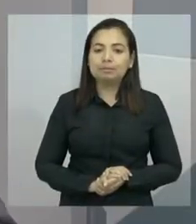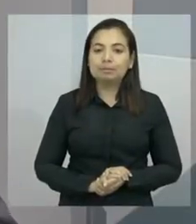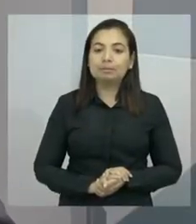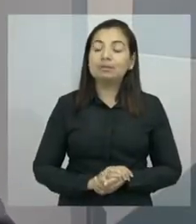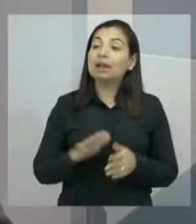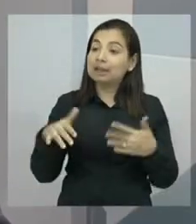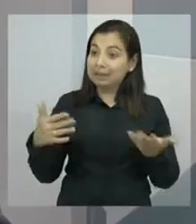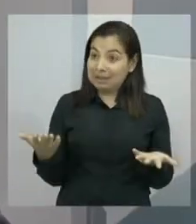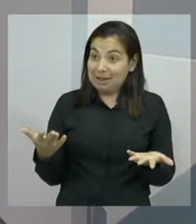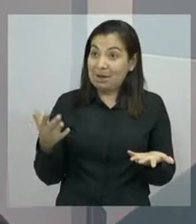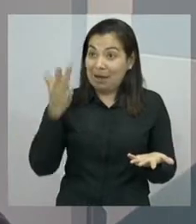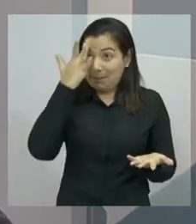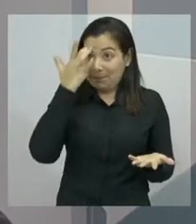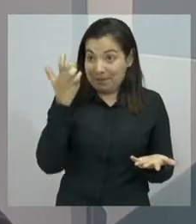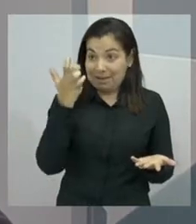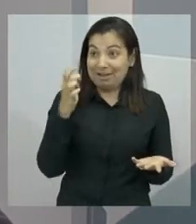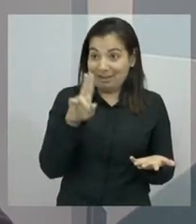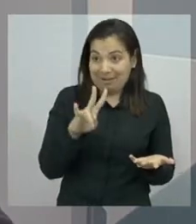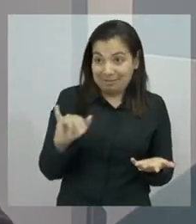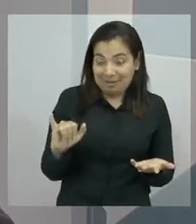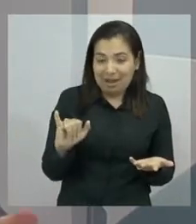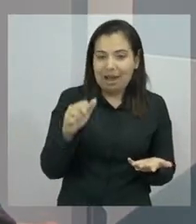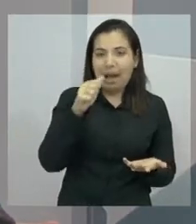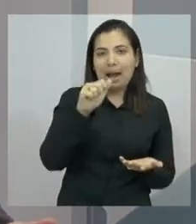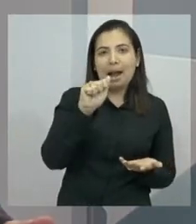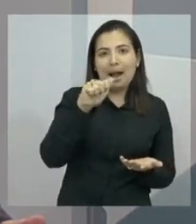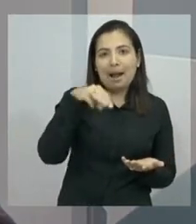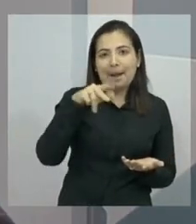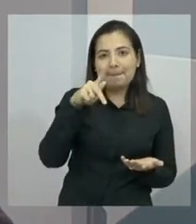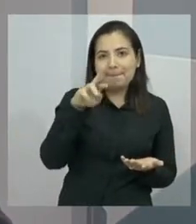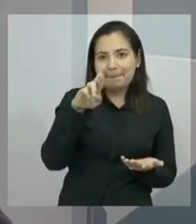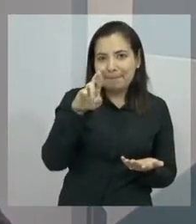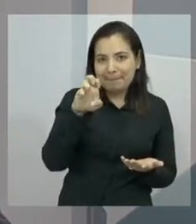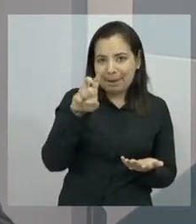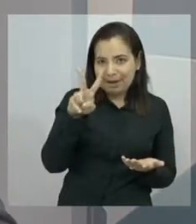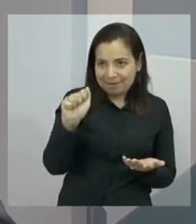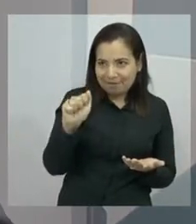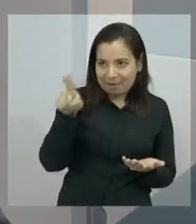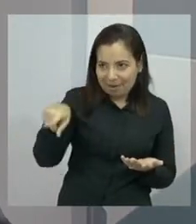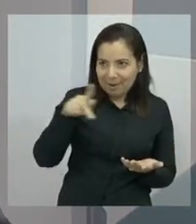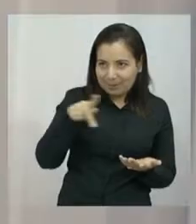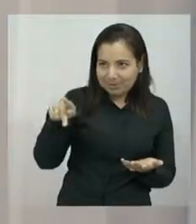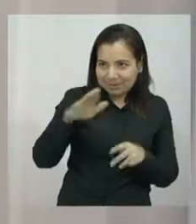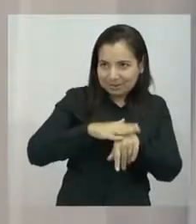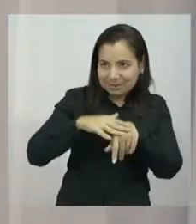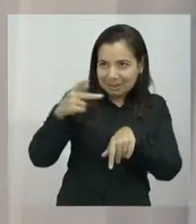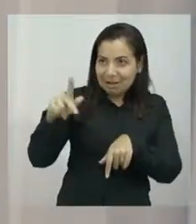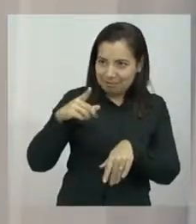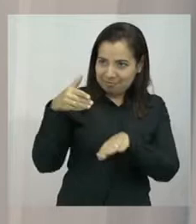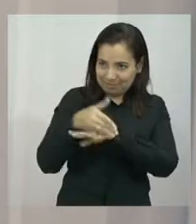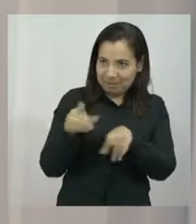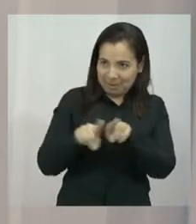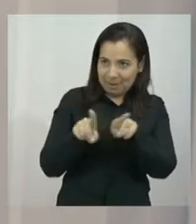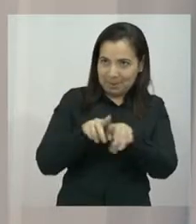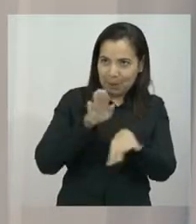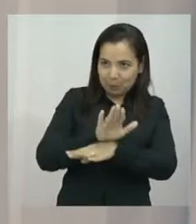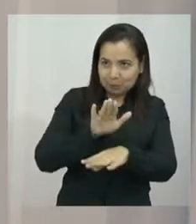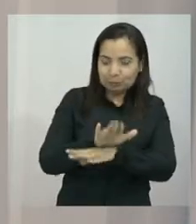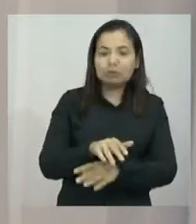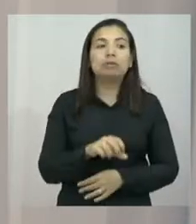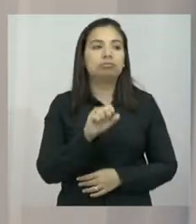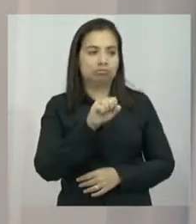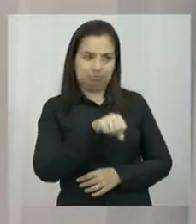amanhã, exatamente. E a Ampreva, né, que a senhora é presidente, também tem participação no evento? Com certeza, ela é uma